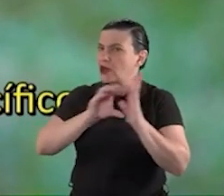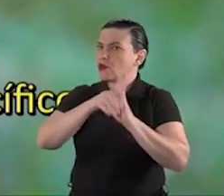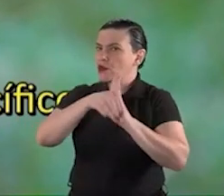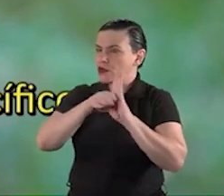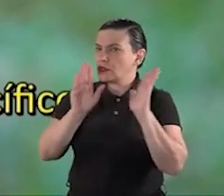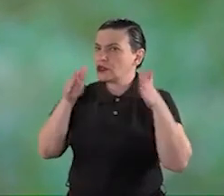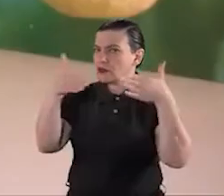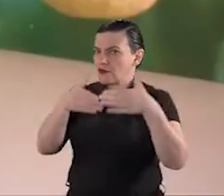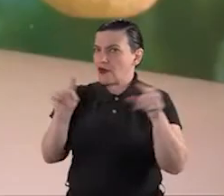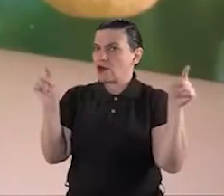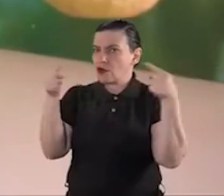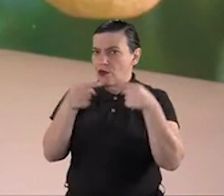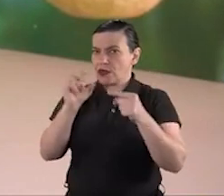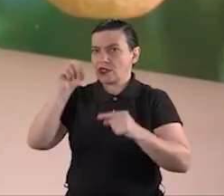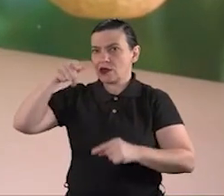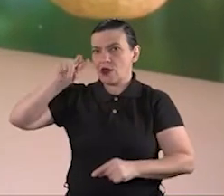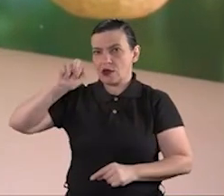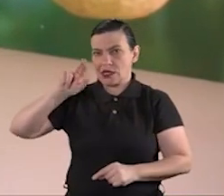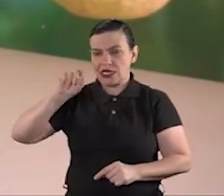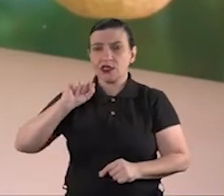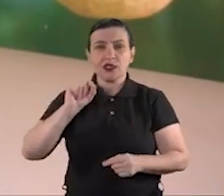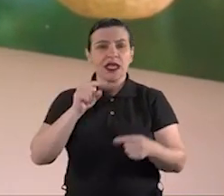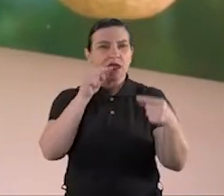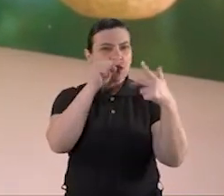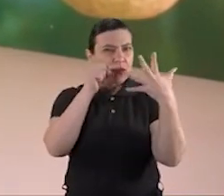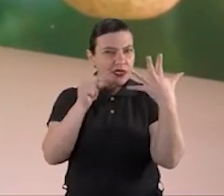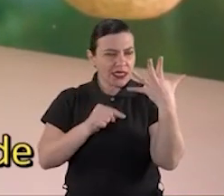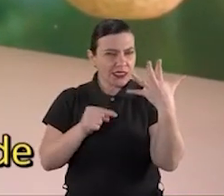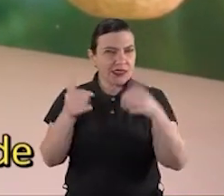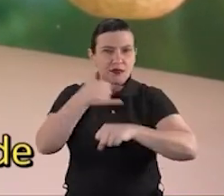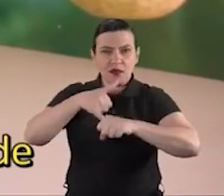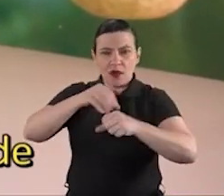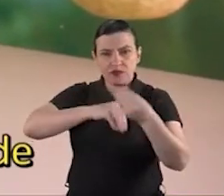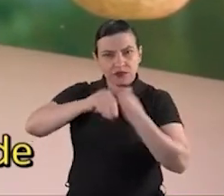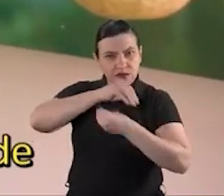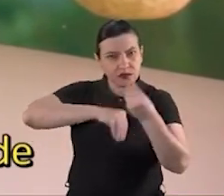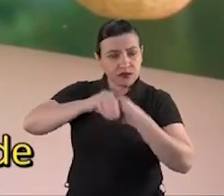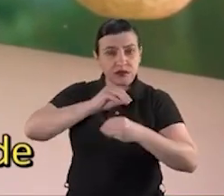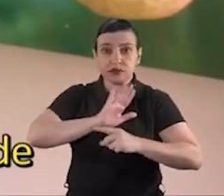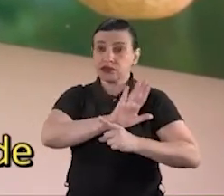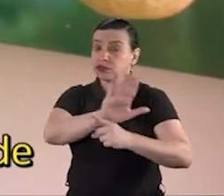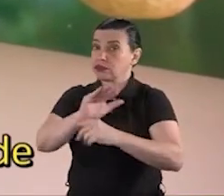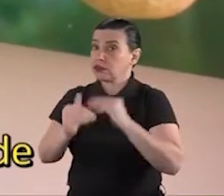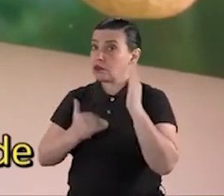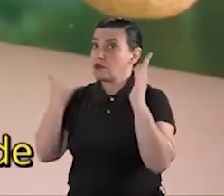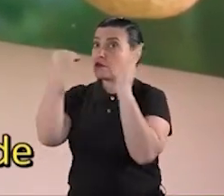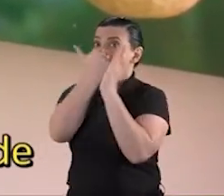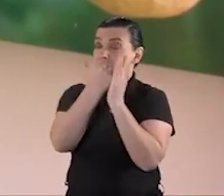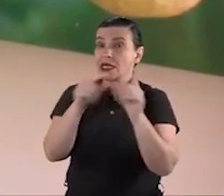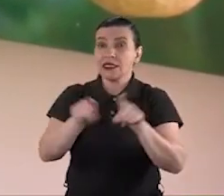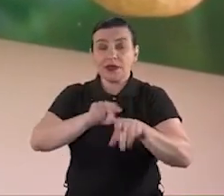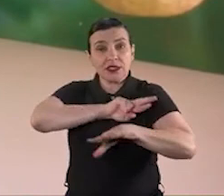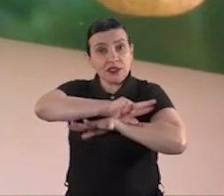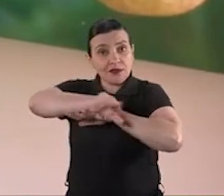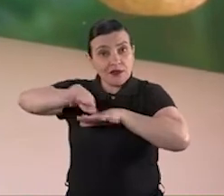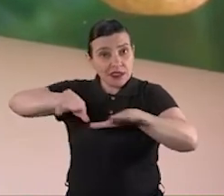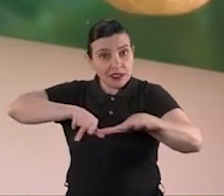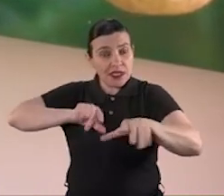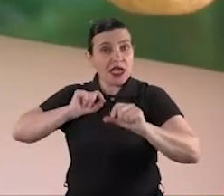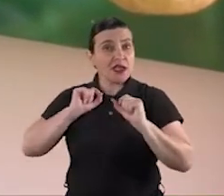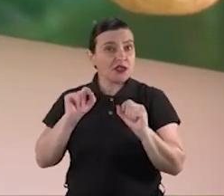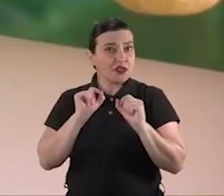conceito específico associado a um Garde a combinação de múltiplos olhos já descemos aumenta muito o número EA diversidade